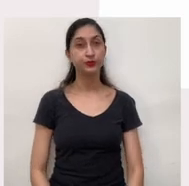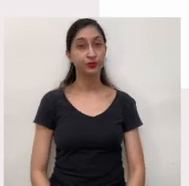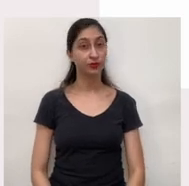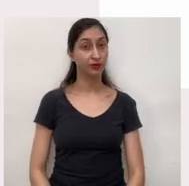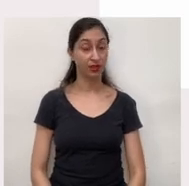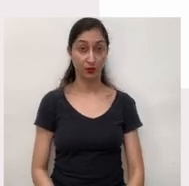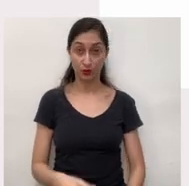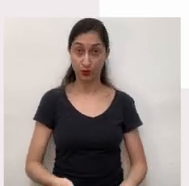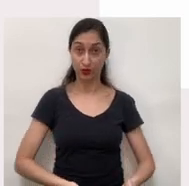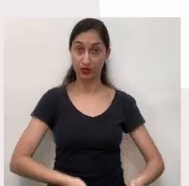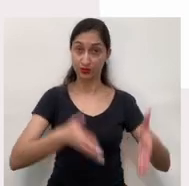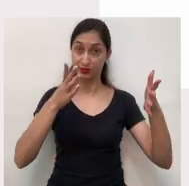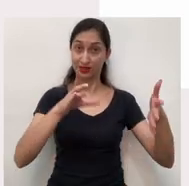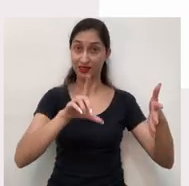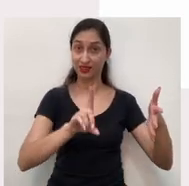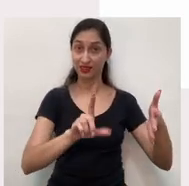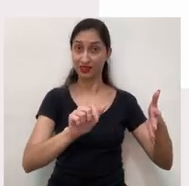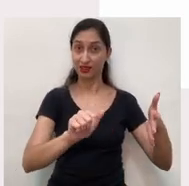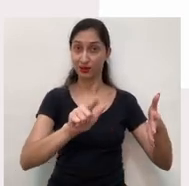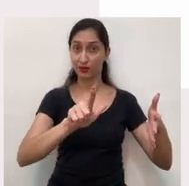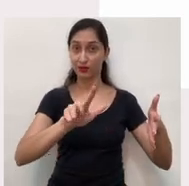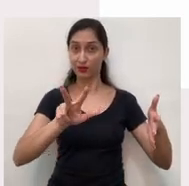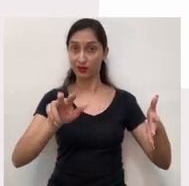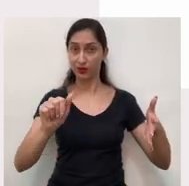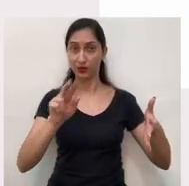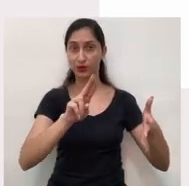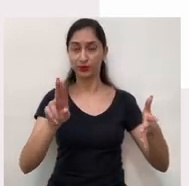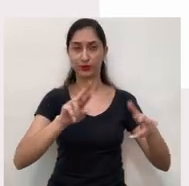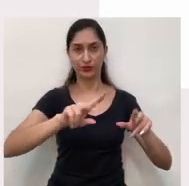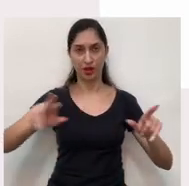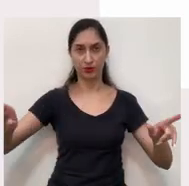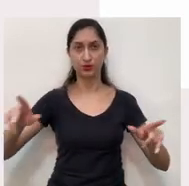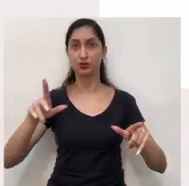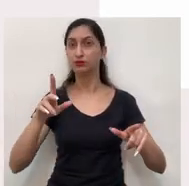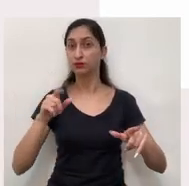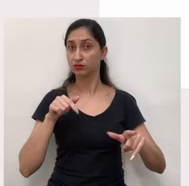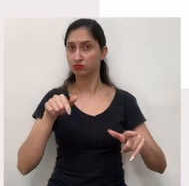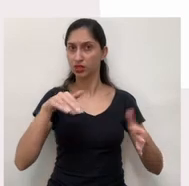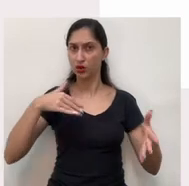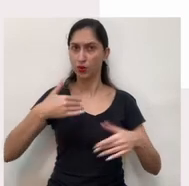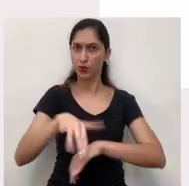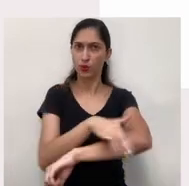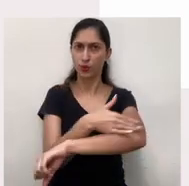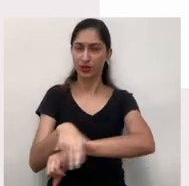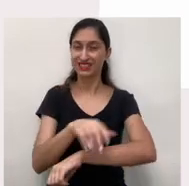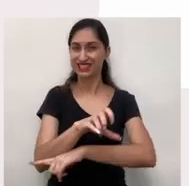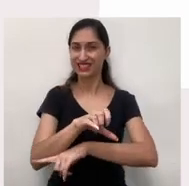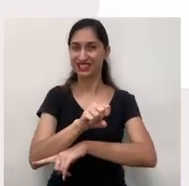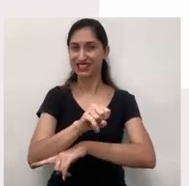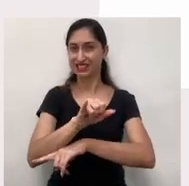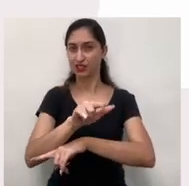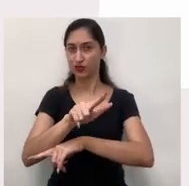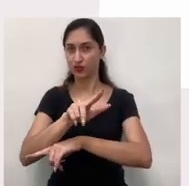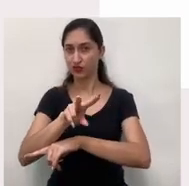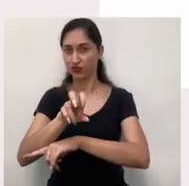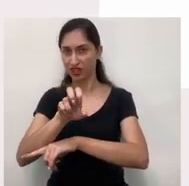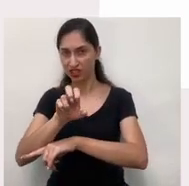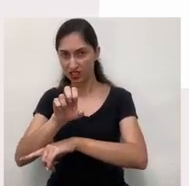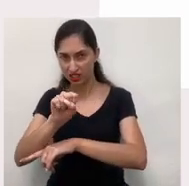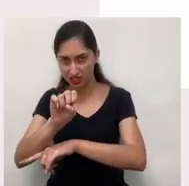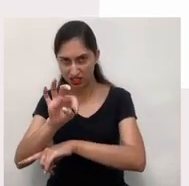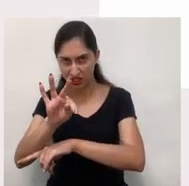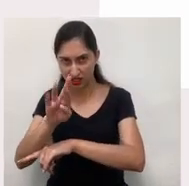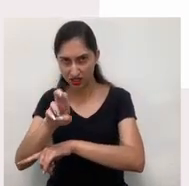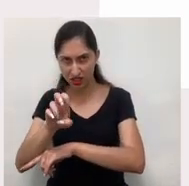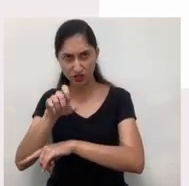O Edifício Dalva e outros nomes. Não se percorre a Rua Silvestre Ferraz, mantendo-se indiferente ao